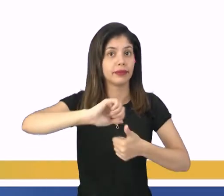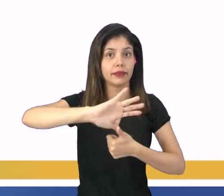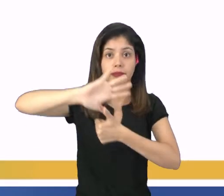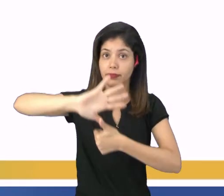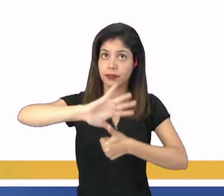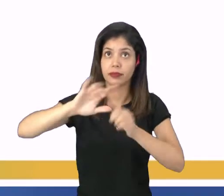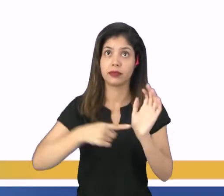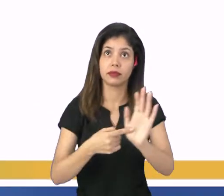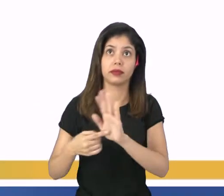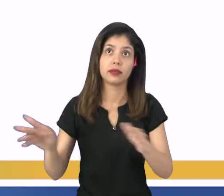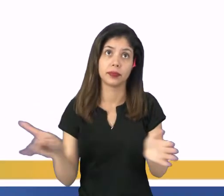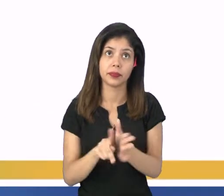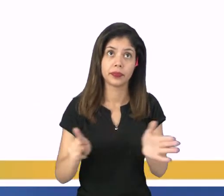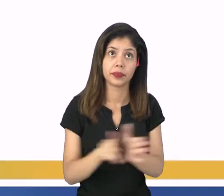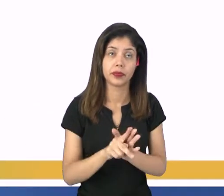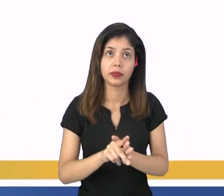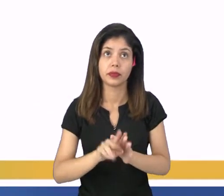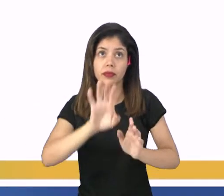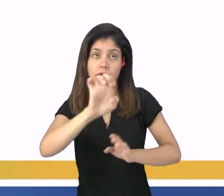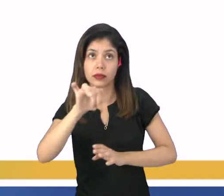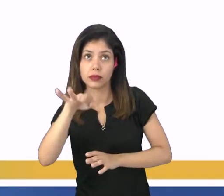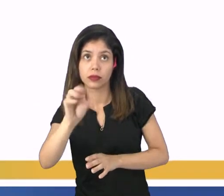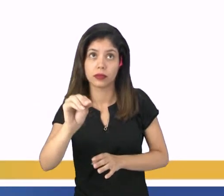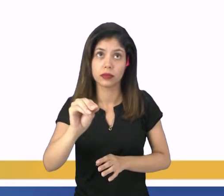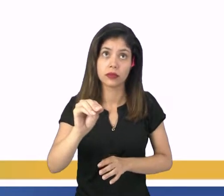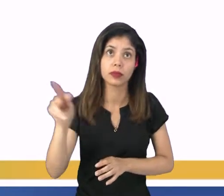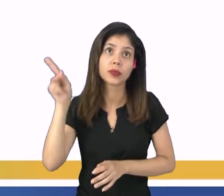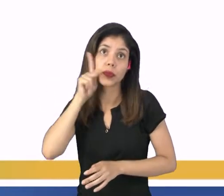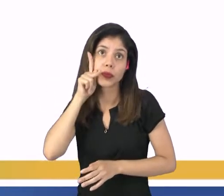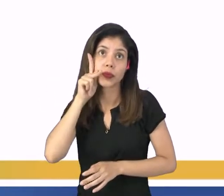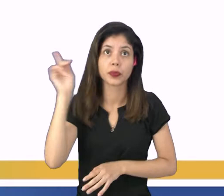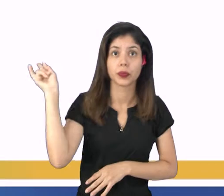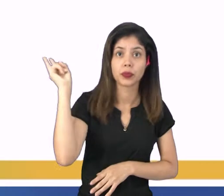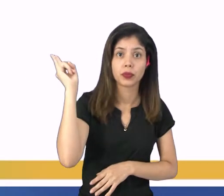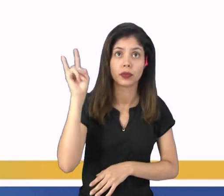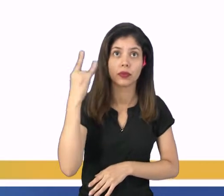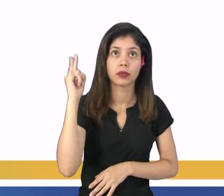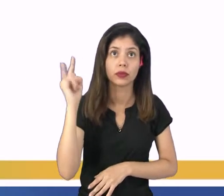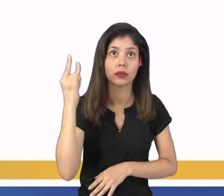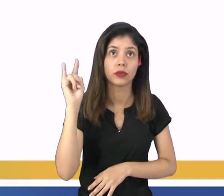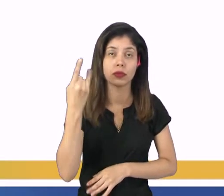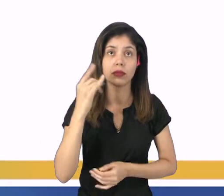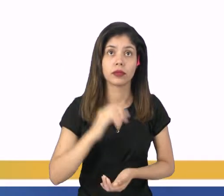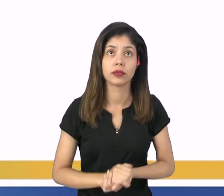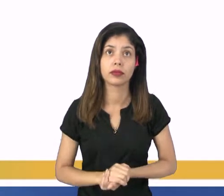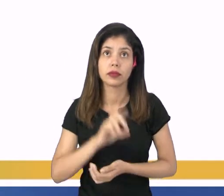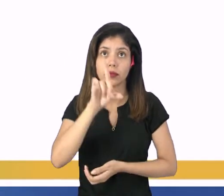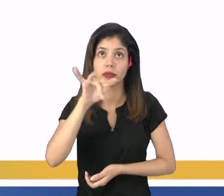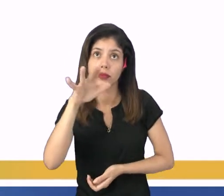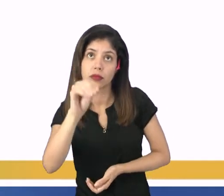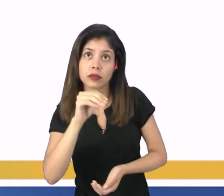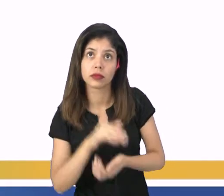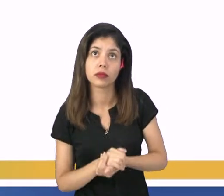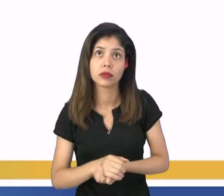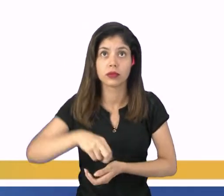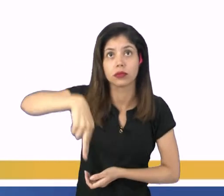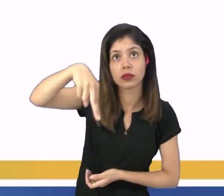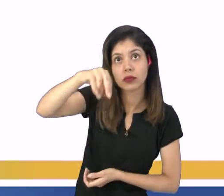atuais territórios do Equador, Peru, Bolívia, parte do Chile e do noroeste da